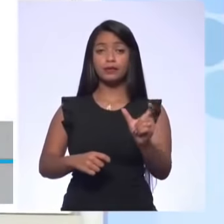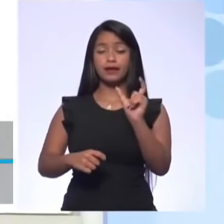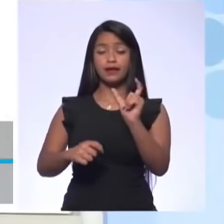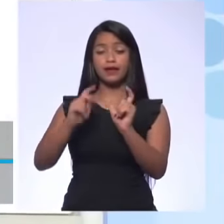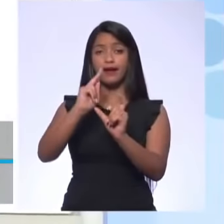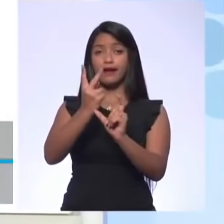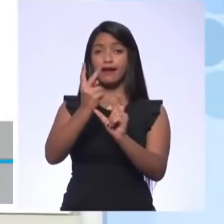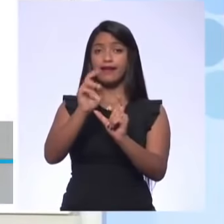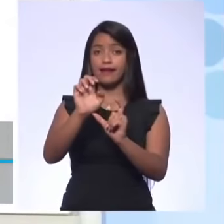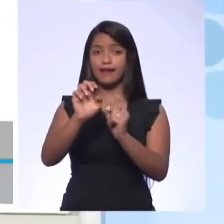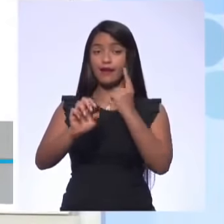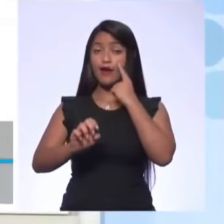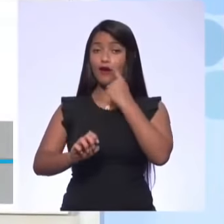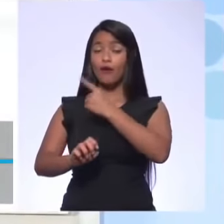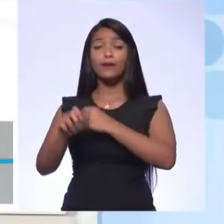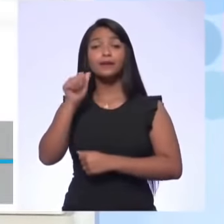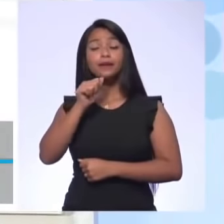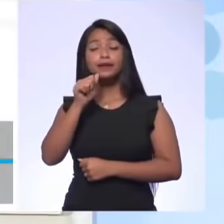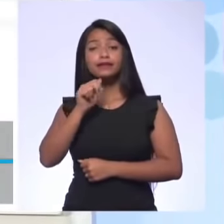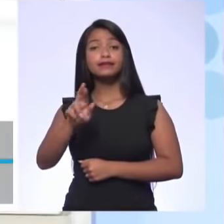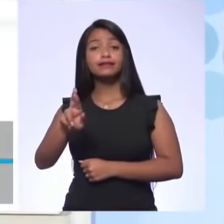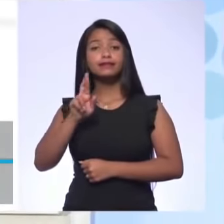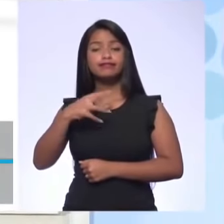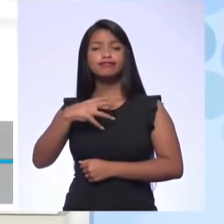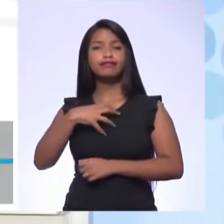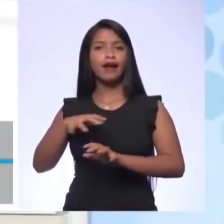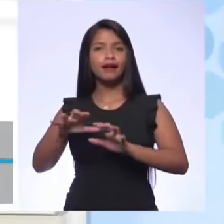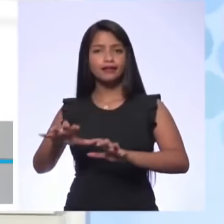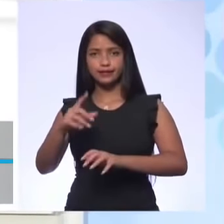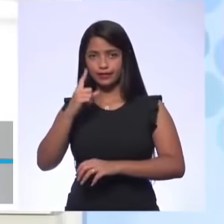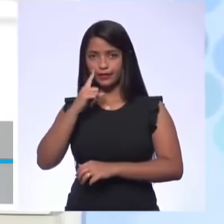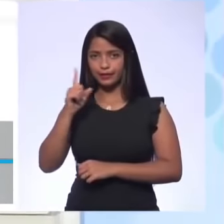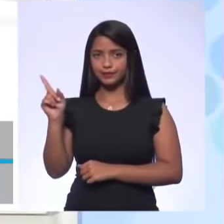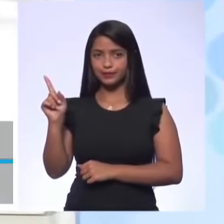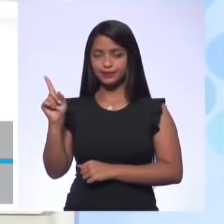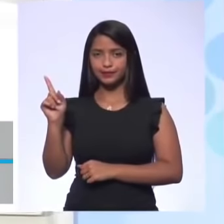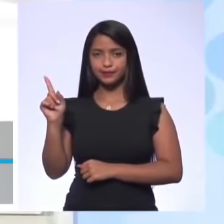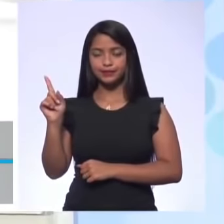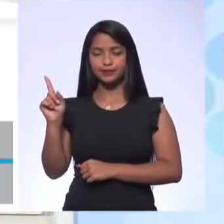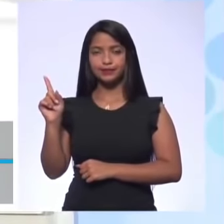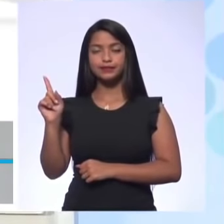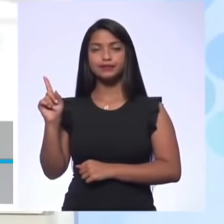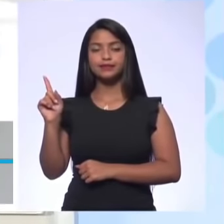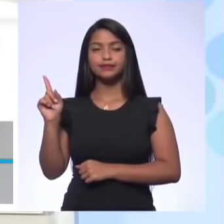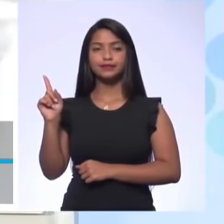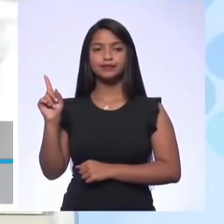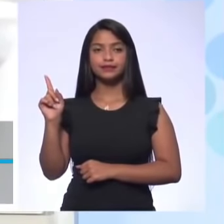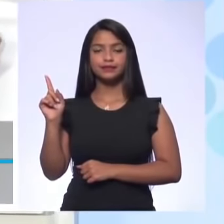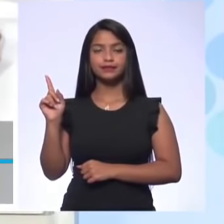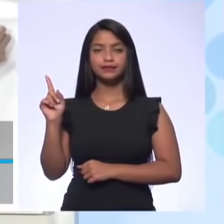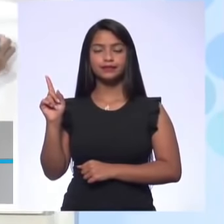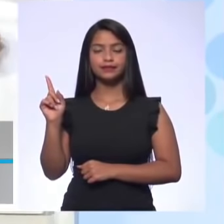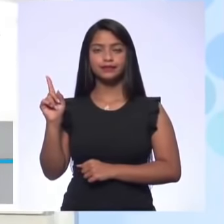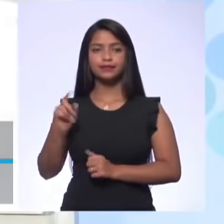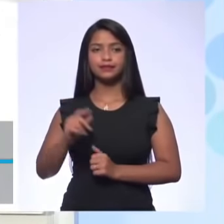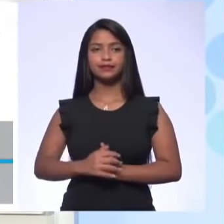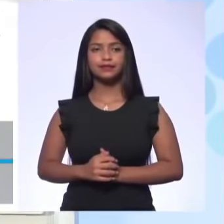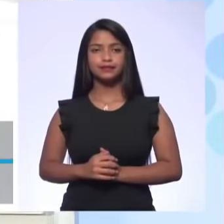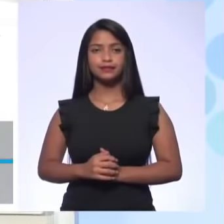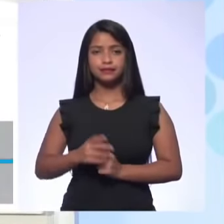I look like my father. Se você colocar isso, você está falando de